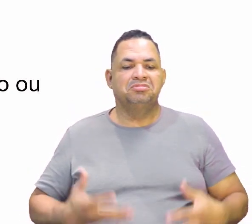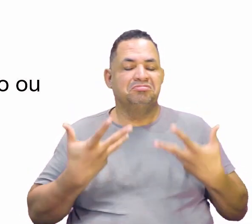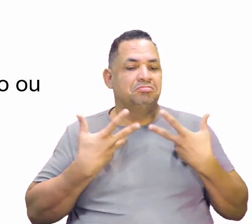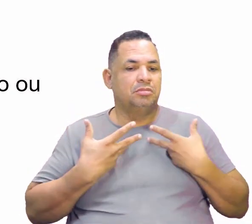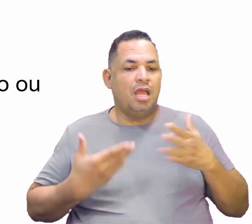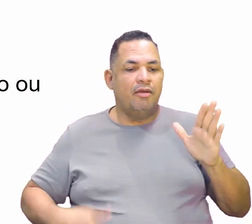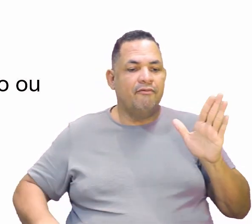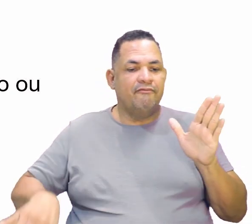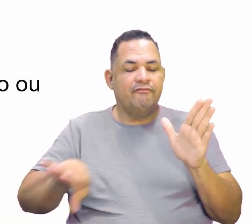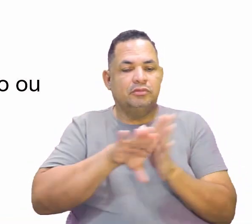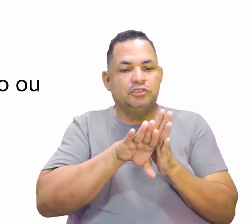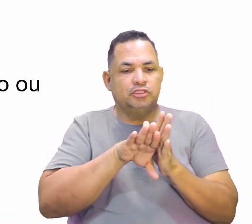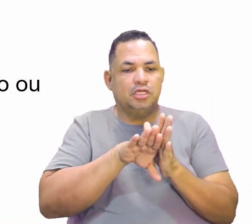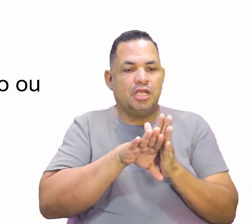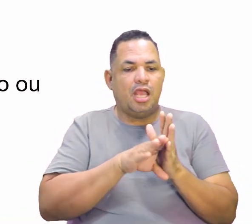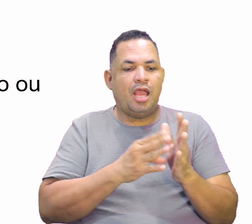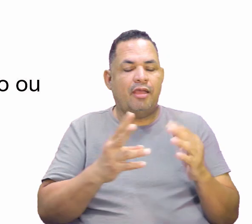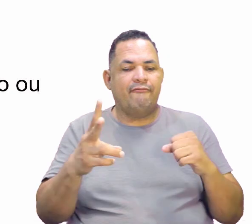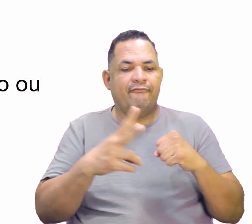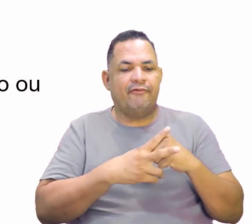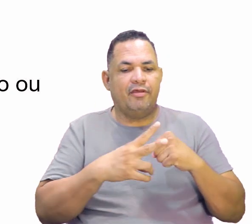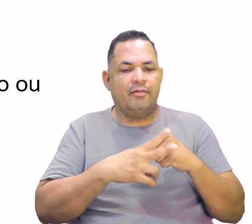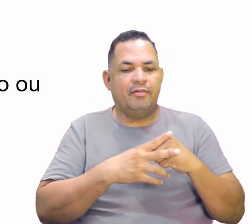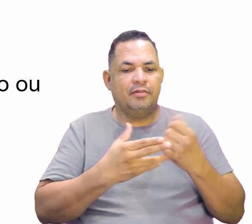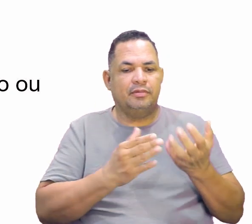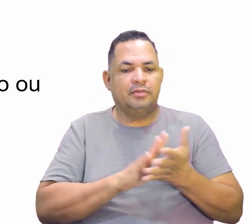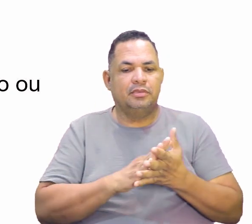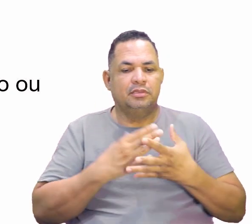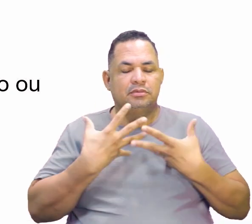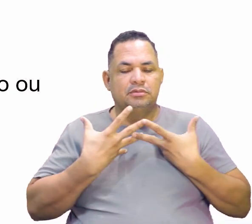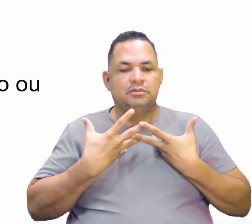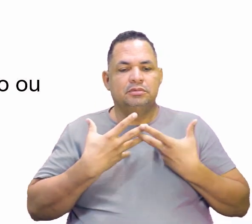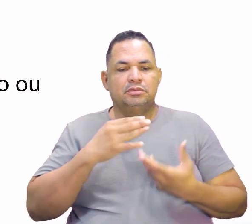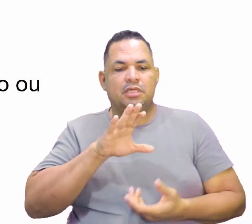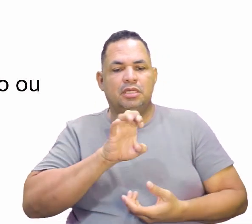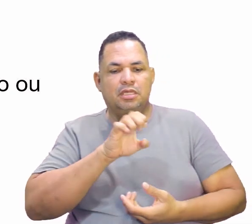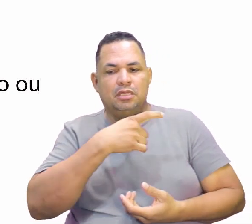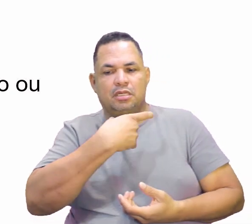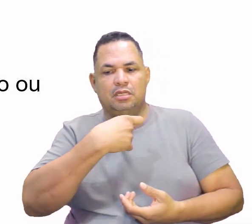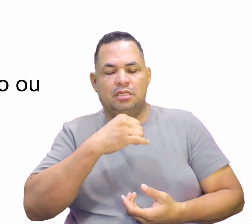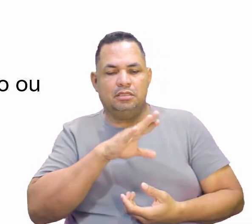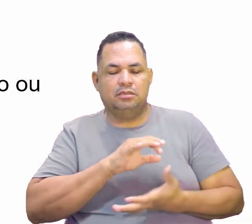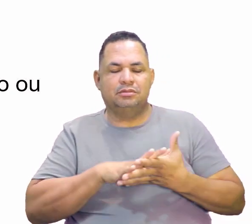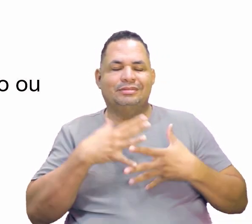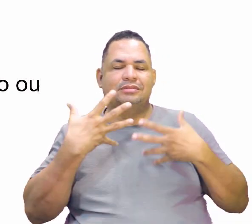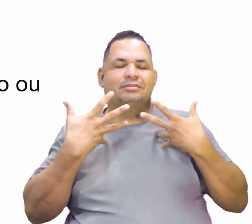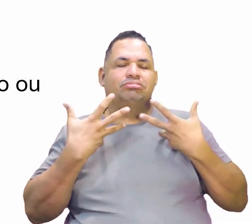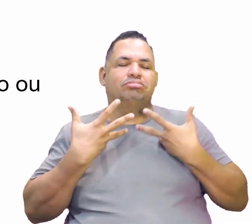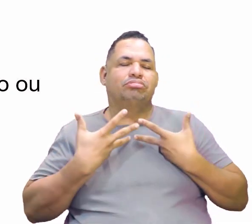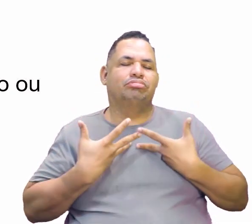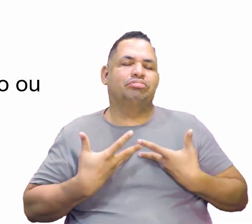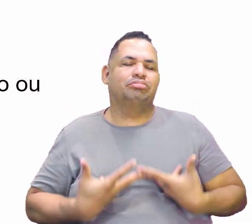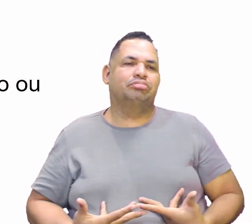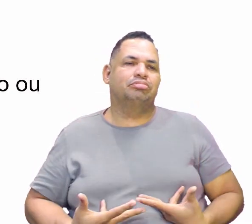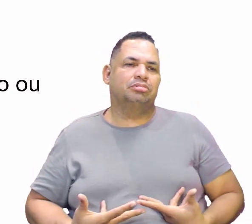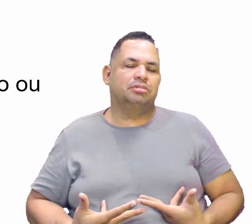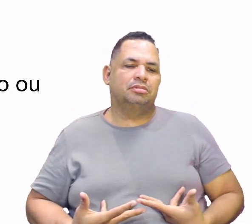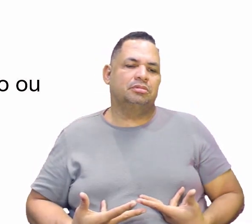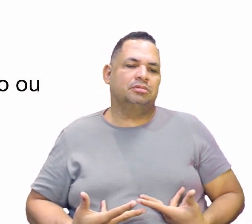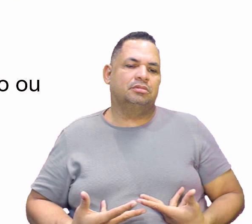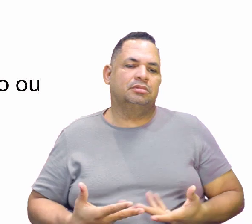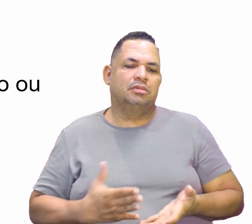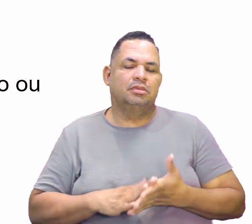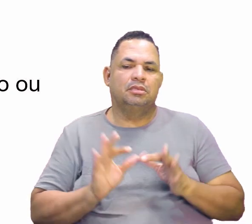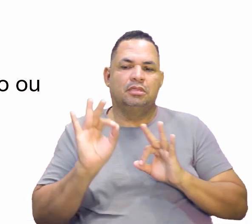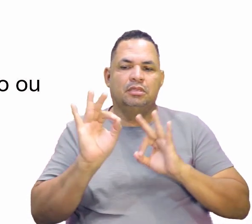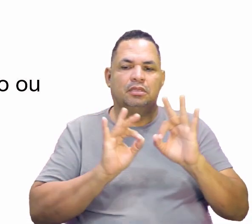chegar, que é um verbo que indica ação. E essa ação está completa, mas se exausta é a maneira que ela chegou. E se exausta